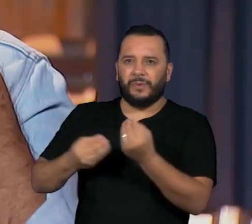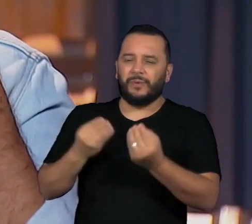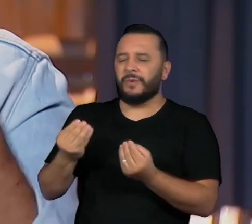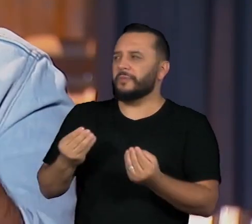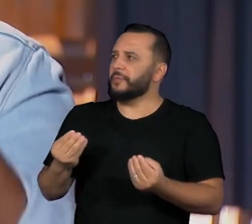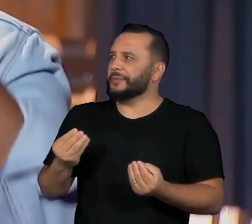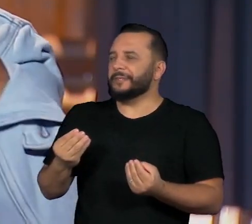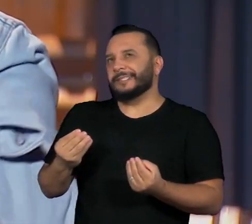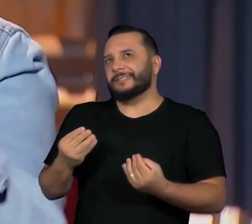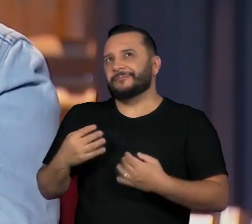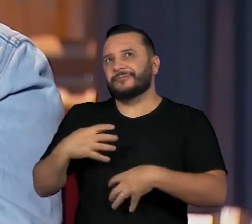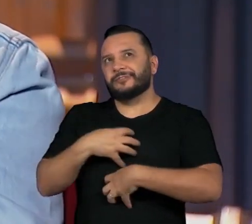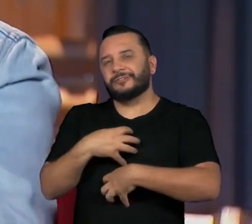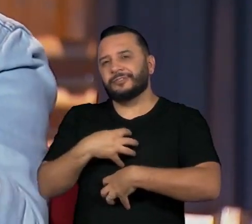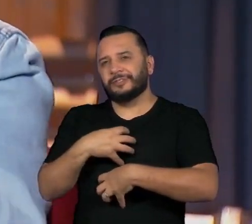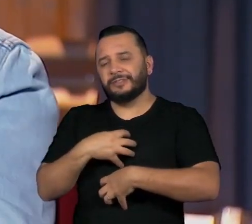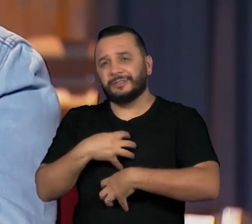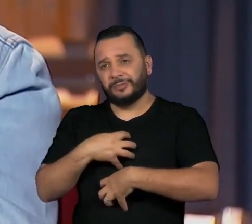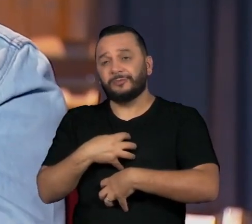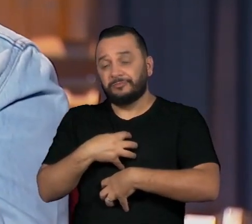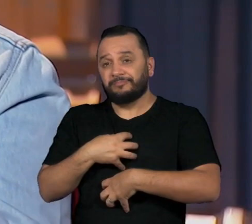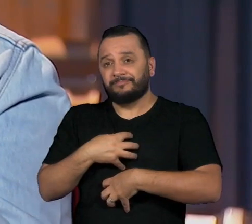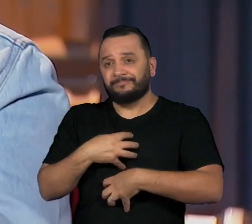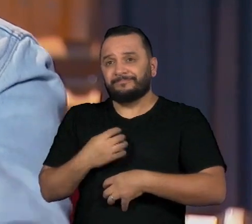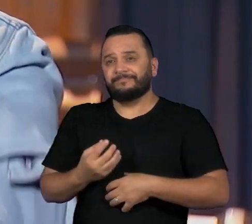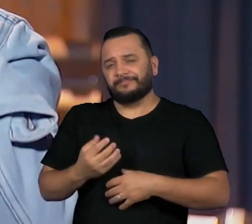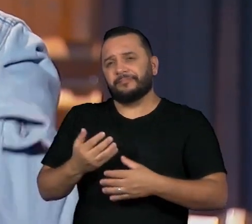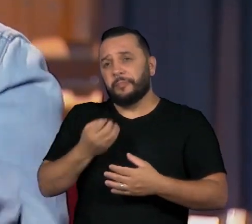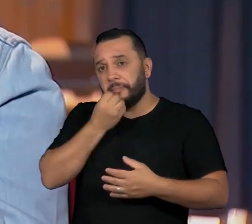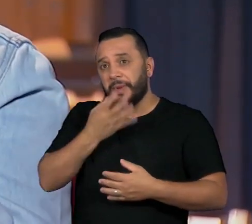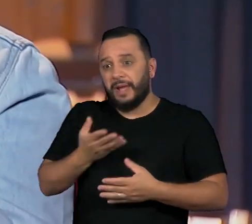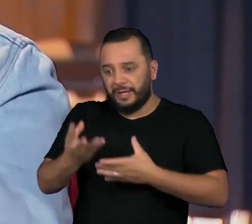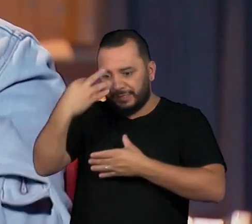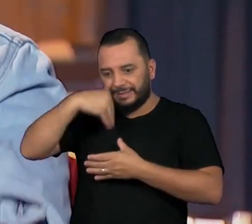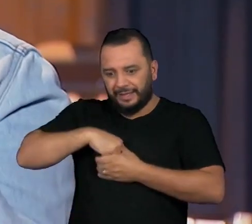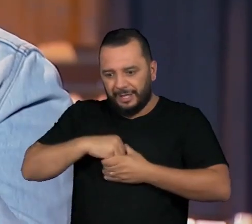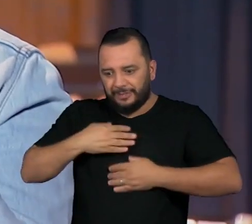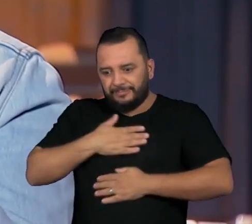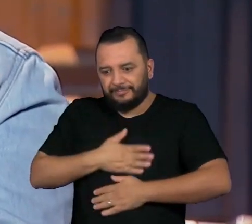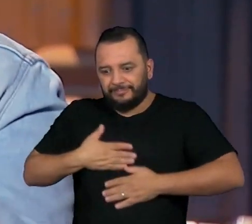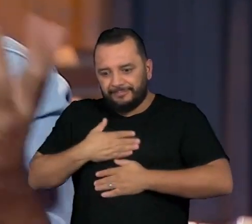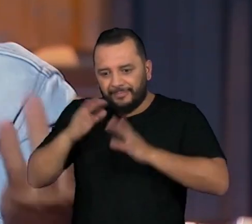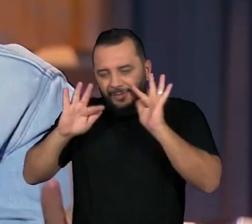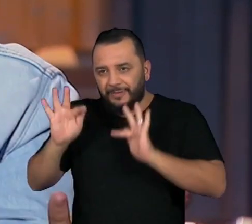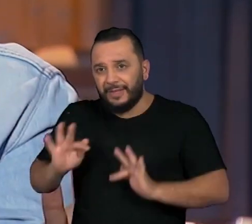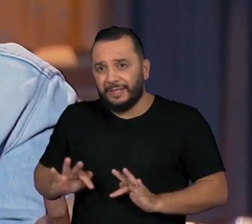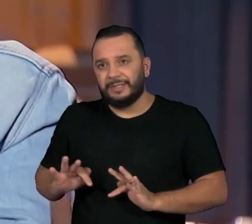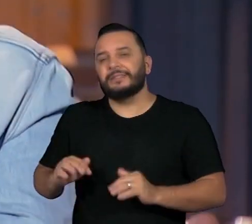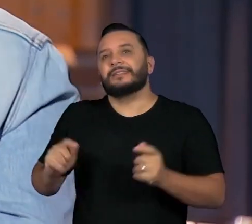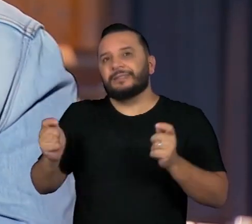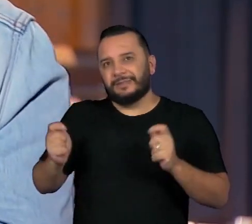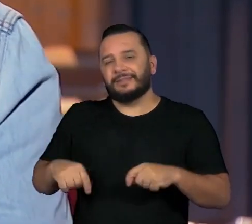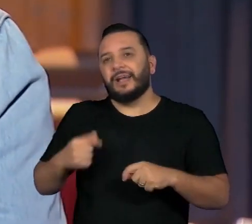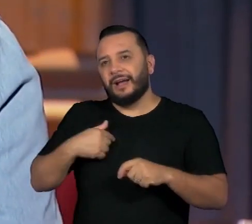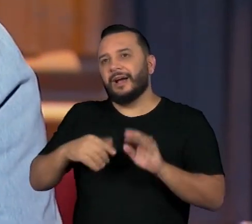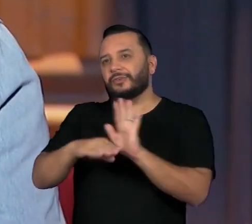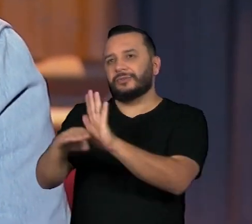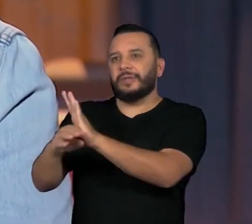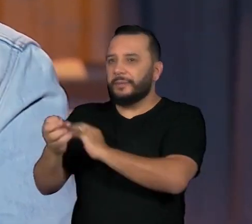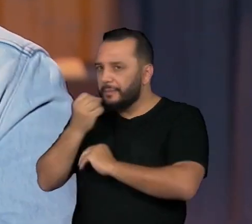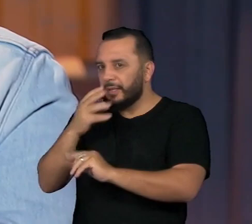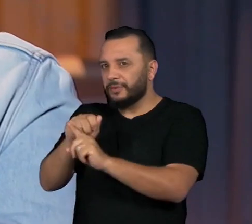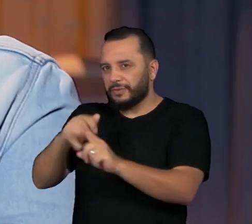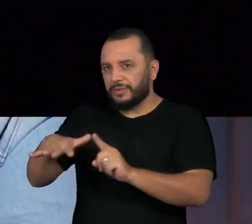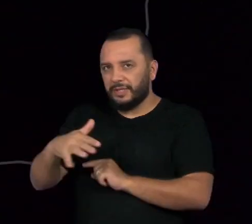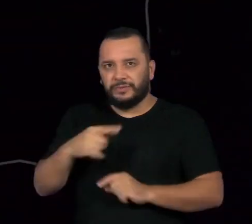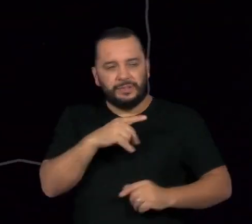maior própria, endógena, e ao estarem mais plenas, mais felizes, elas vão se tornar mais benéficas. E você